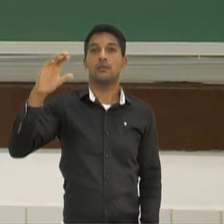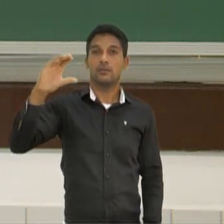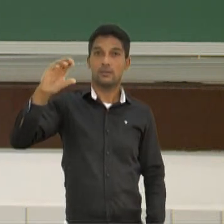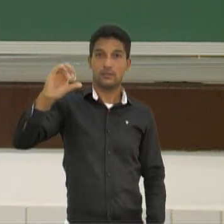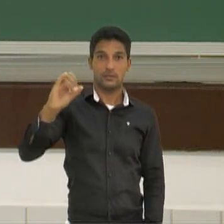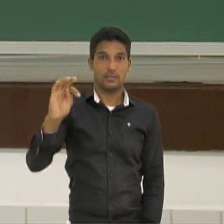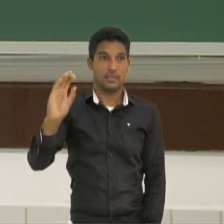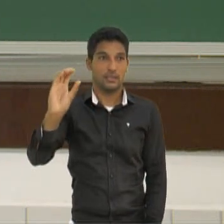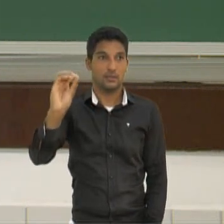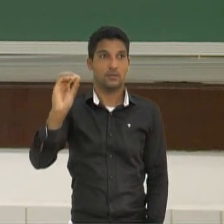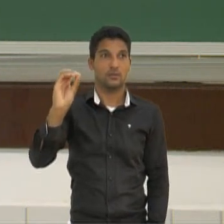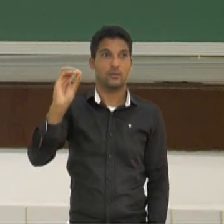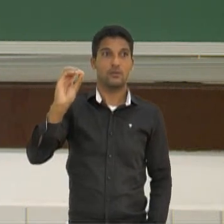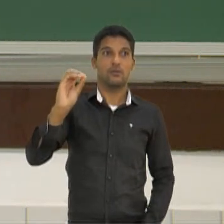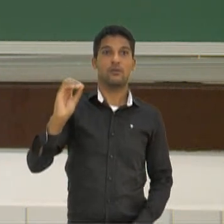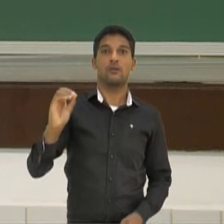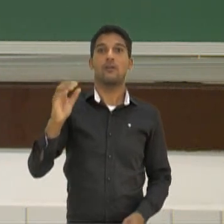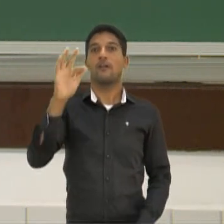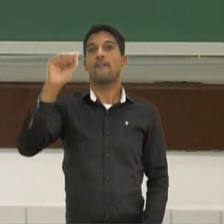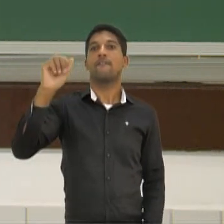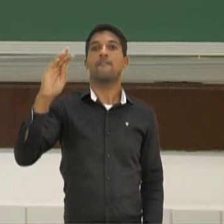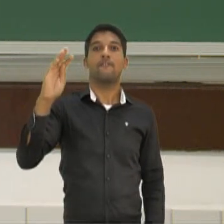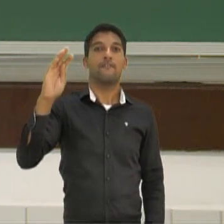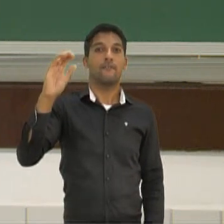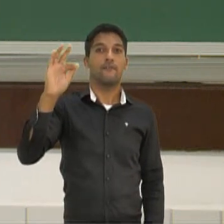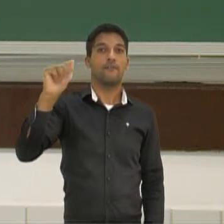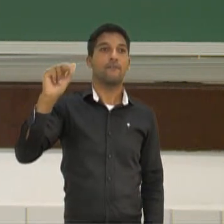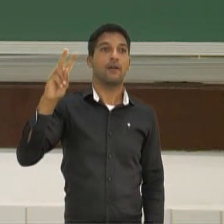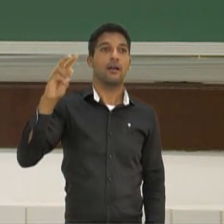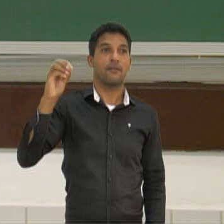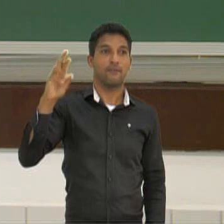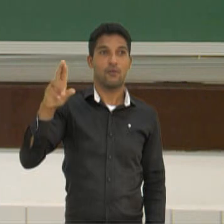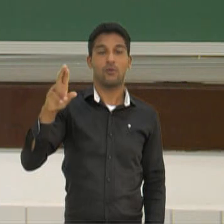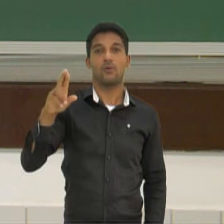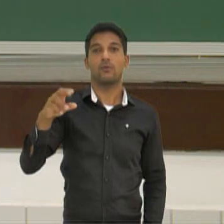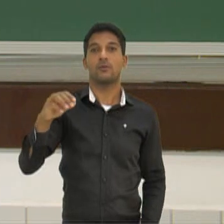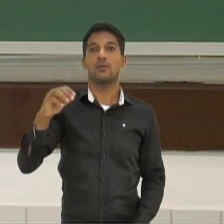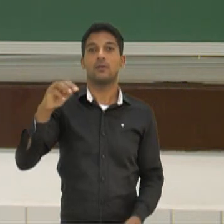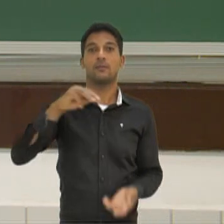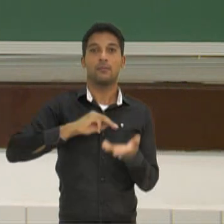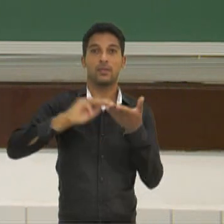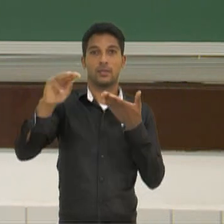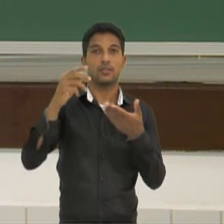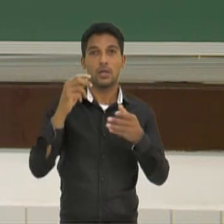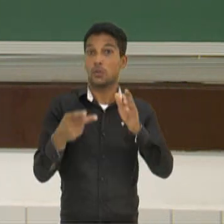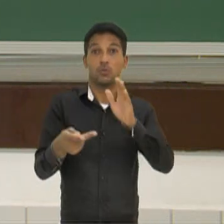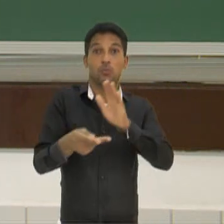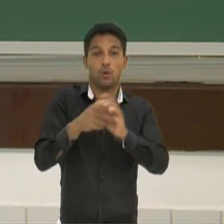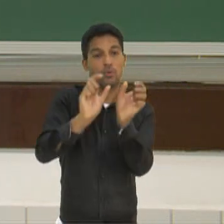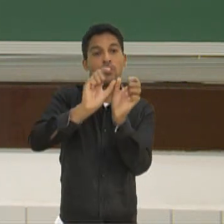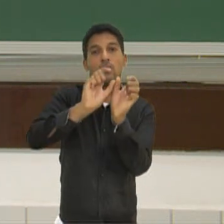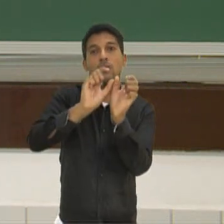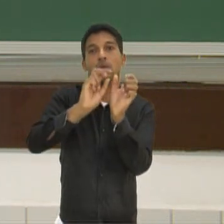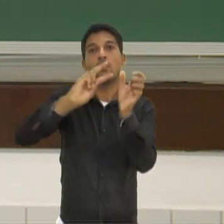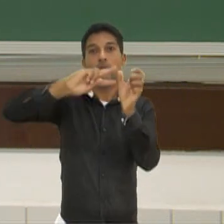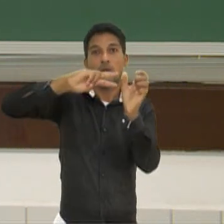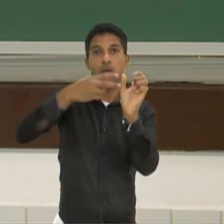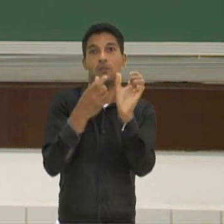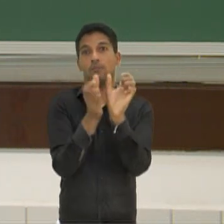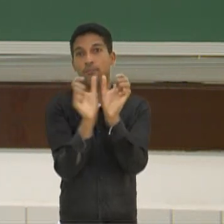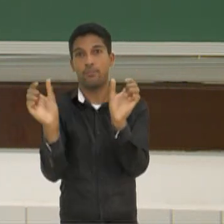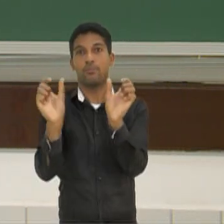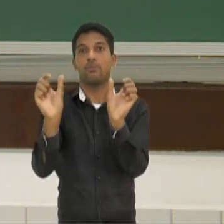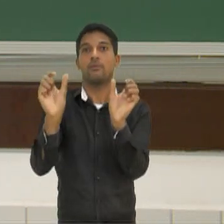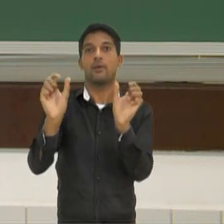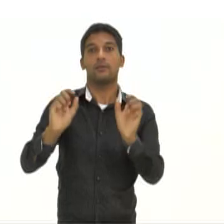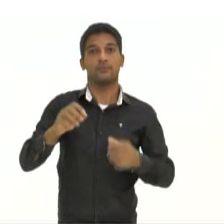e que vocês pensam assim: ah, essa palavra eu não acreditaria que poderia ser sinônimo da palavra carta, tá? Então eu vou deixar vocês pensando um pouquinho sobre